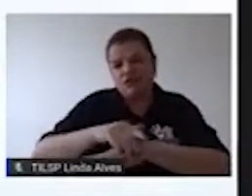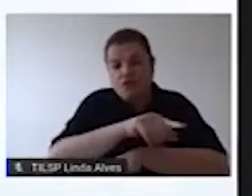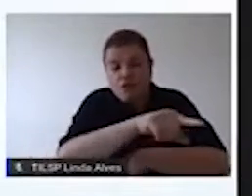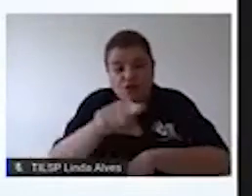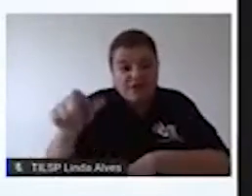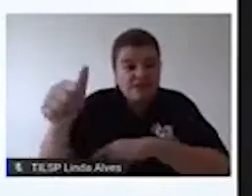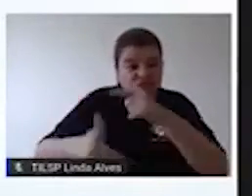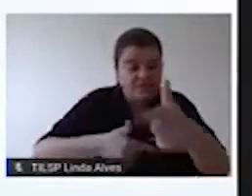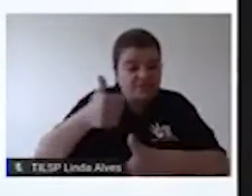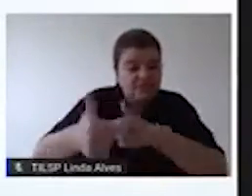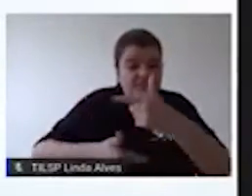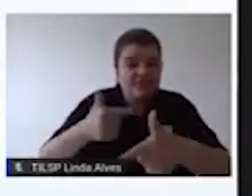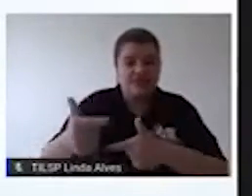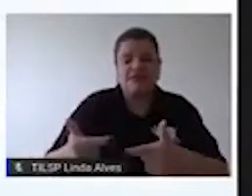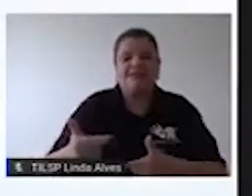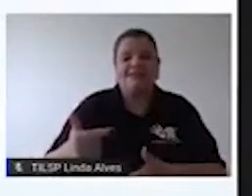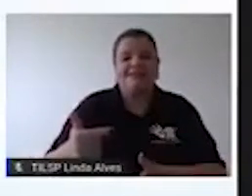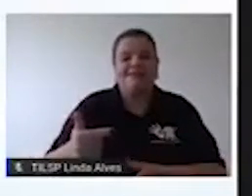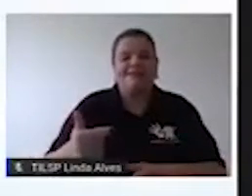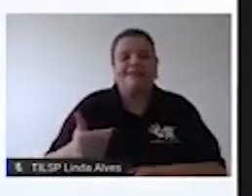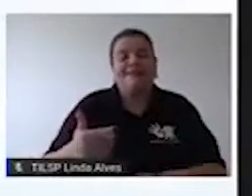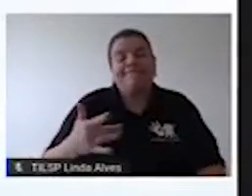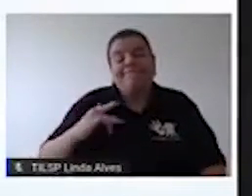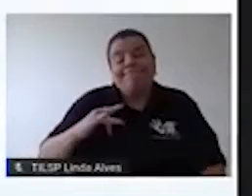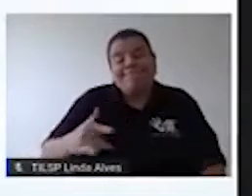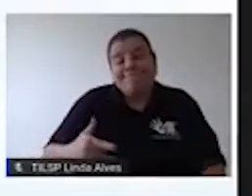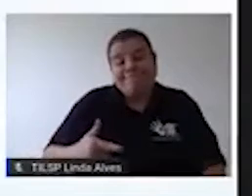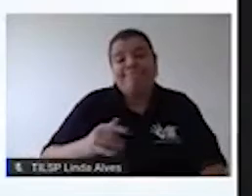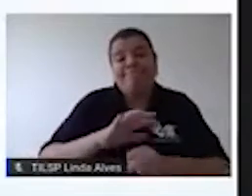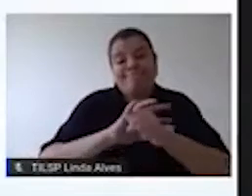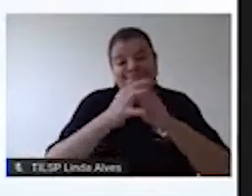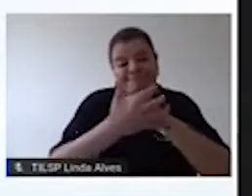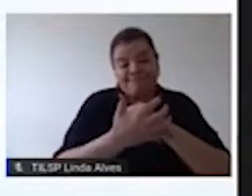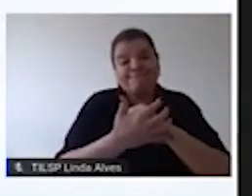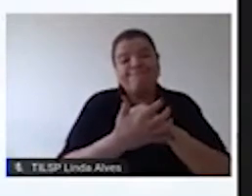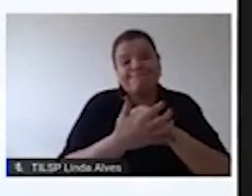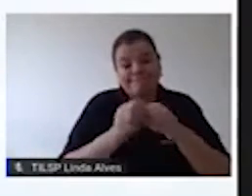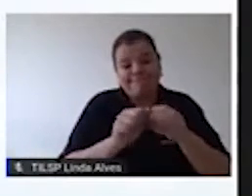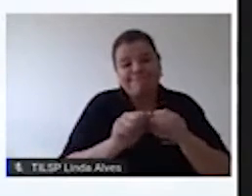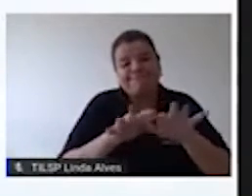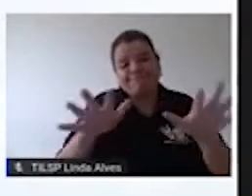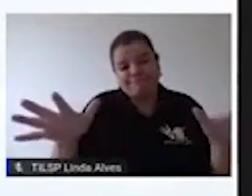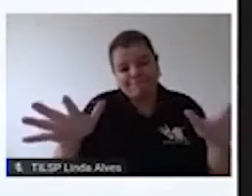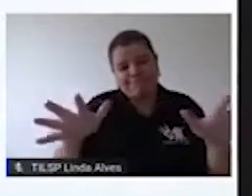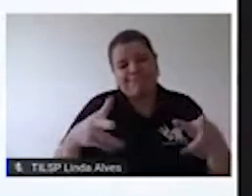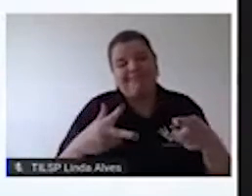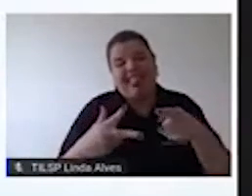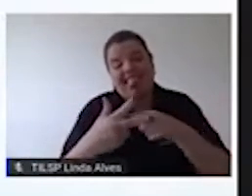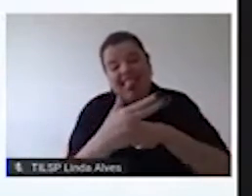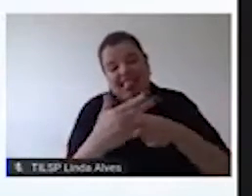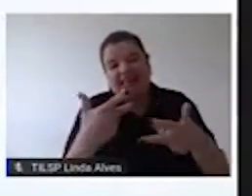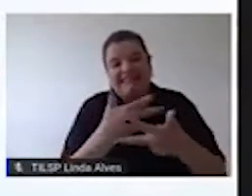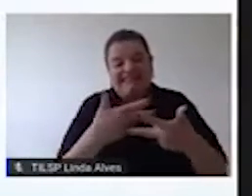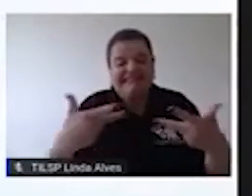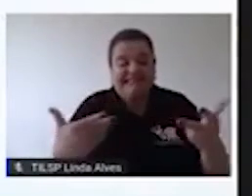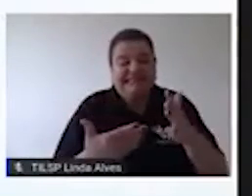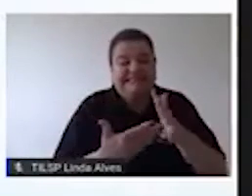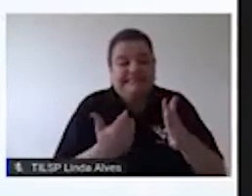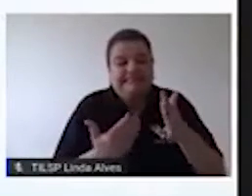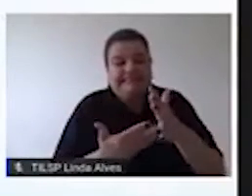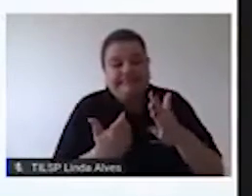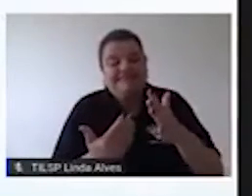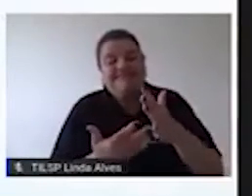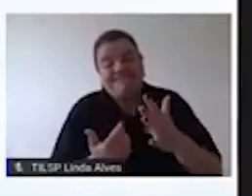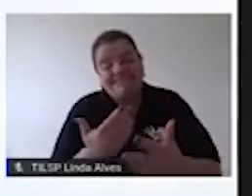têm desenvolvido. Uma pena que a pandemia tenha, né, Uhum. suspendido algumas coisas do trabalho, e eu